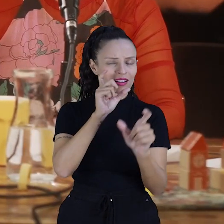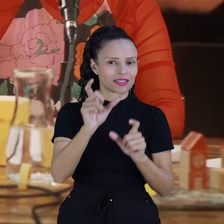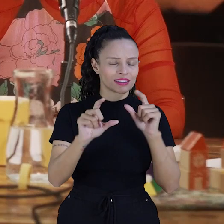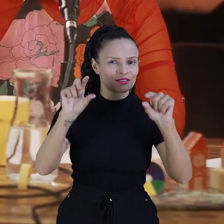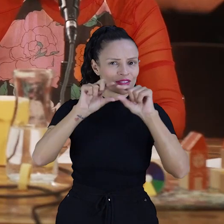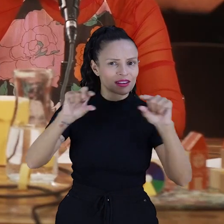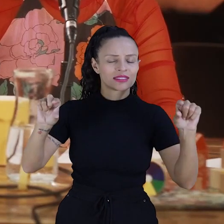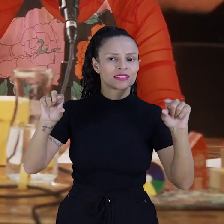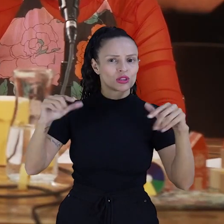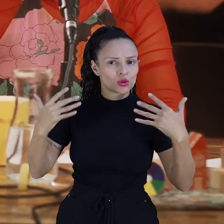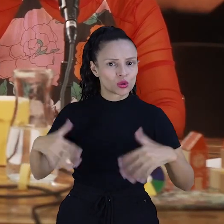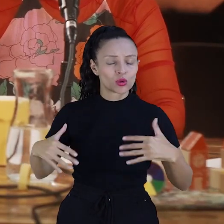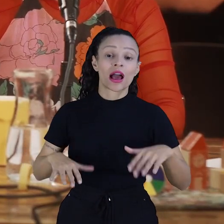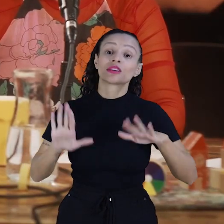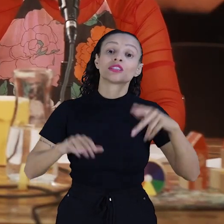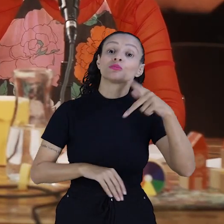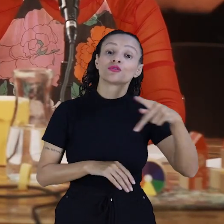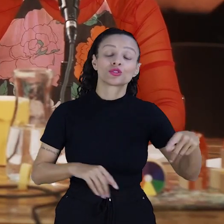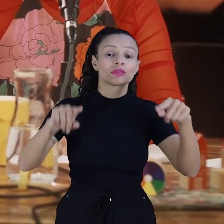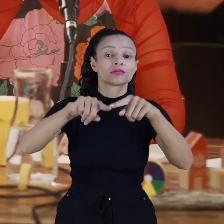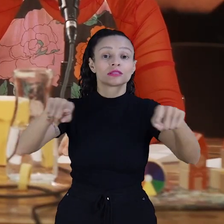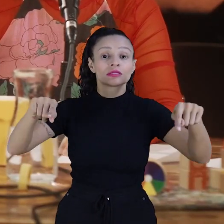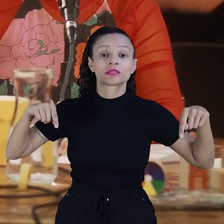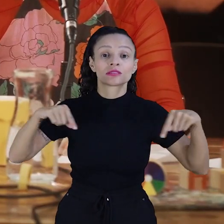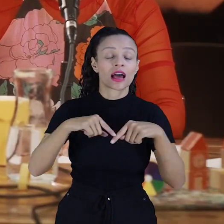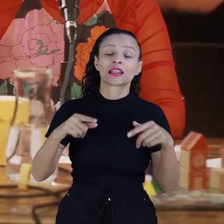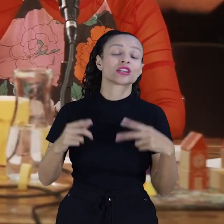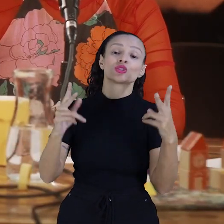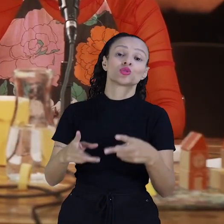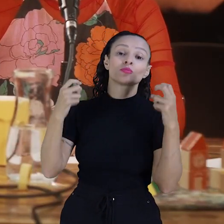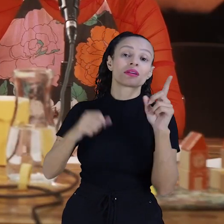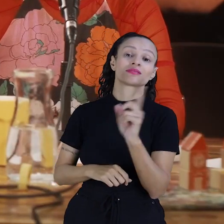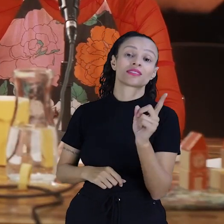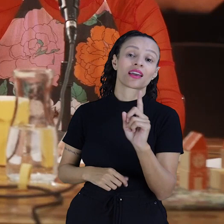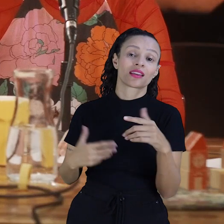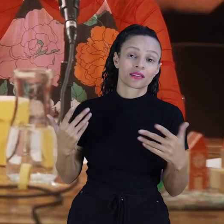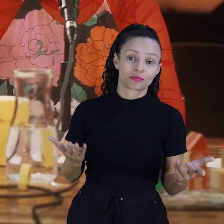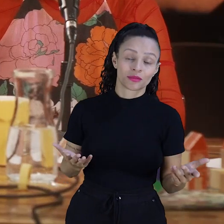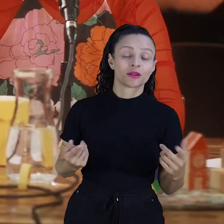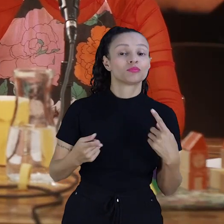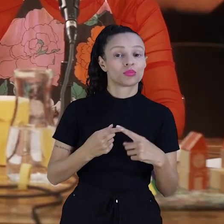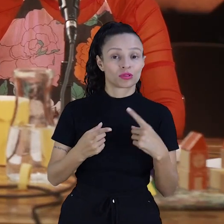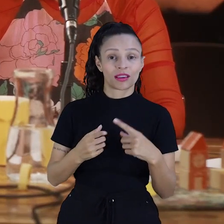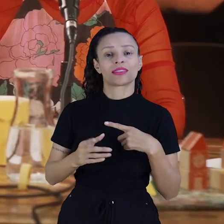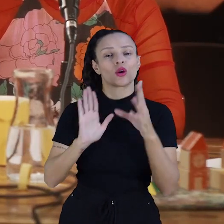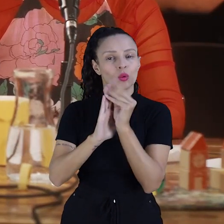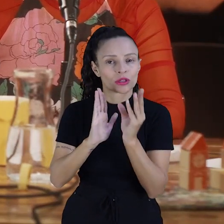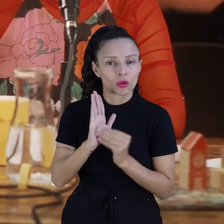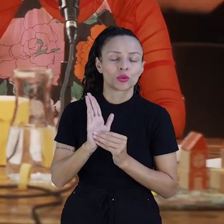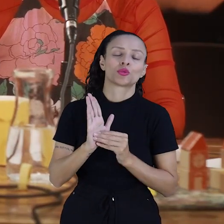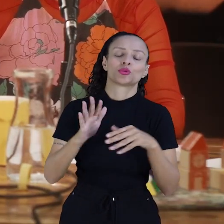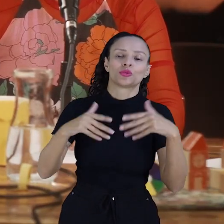falas. Olha isso. Às vezes, uma professora de sala, um professor, passa batido nesse lugar. Por quê? Porque tem um